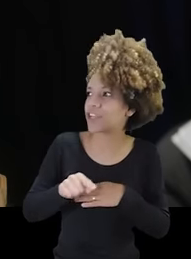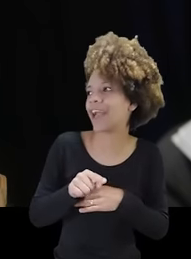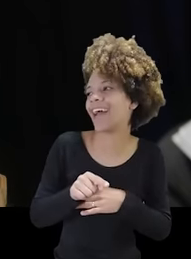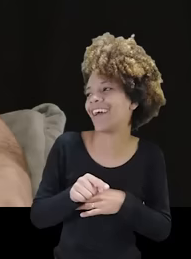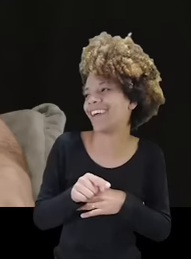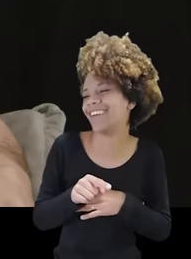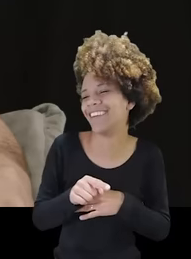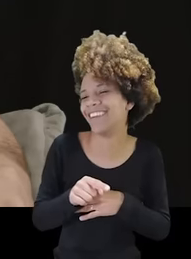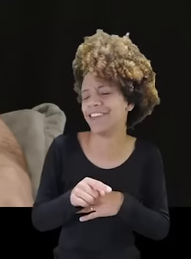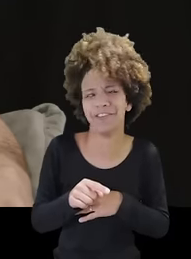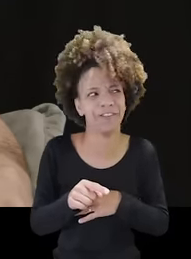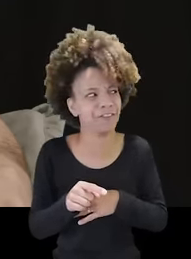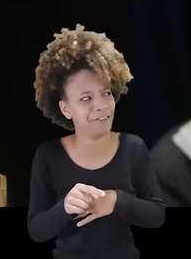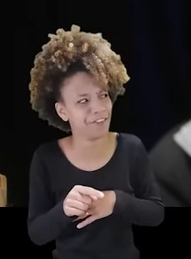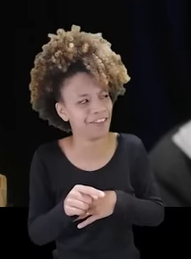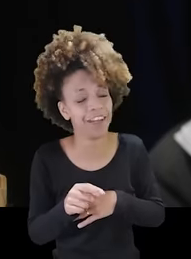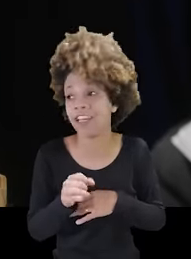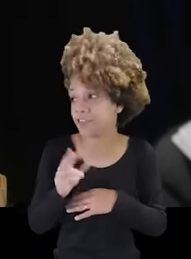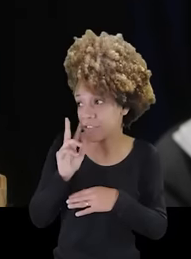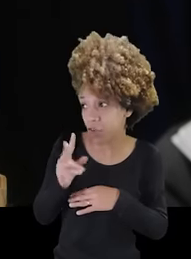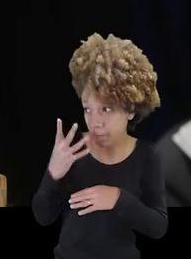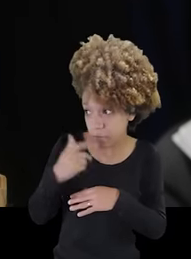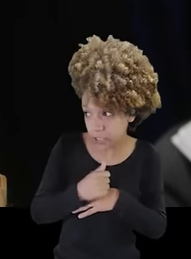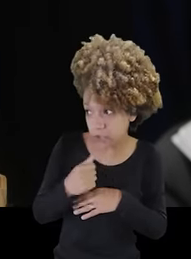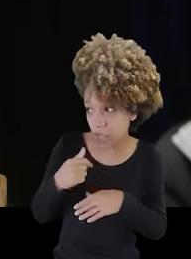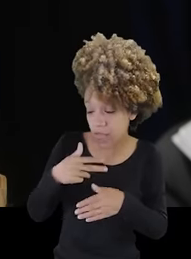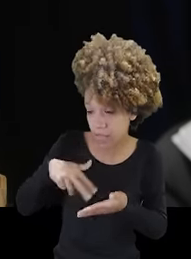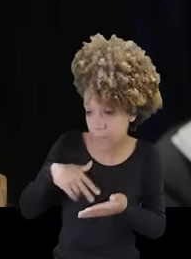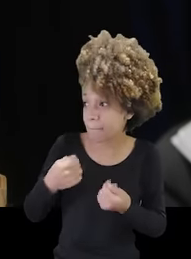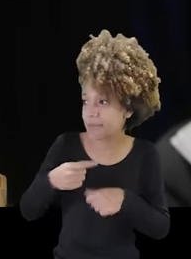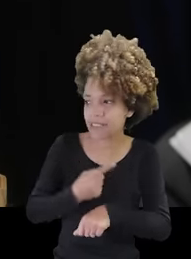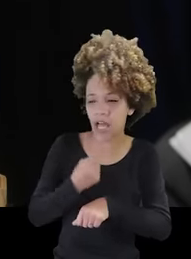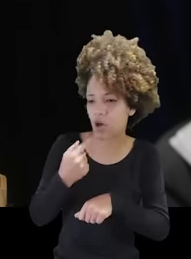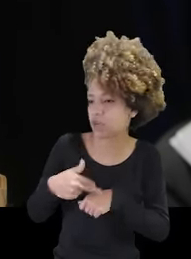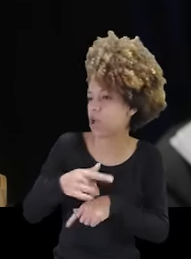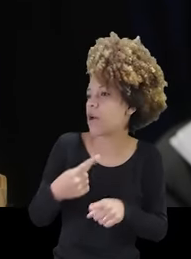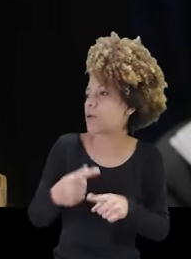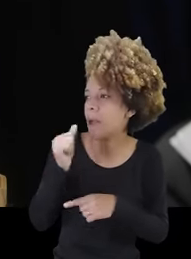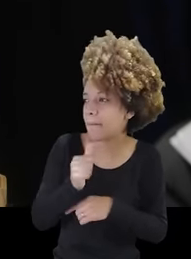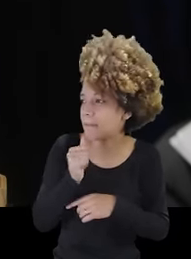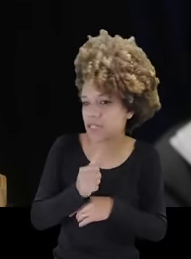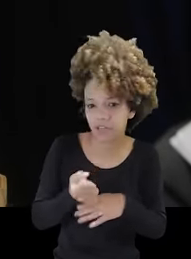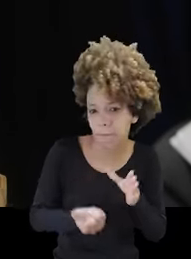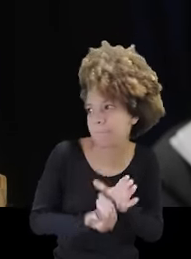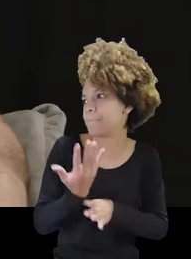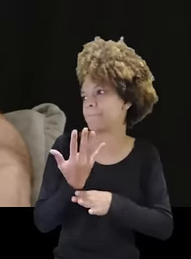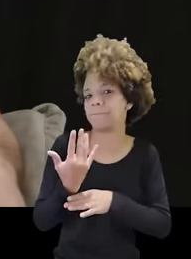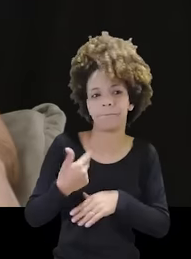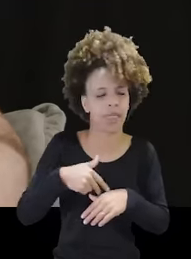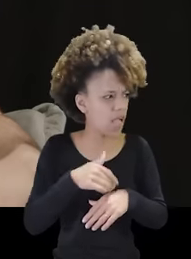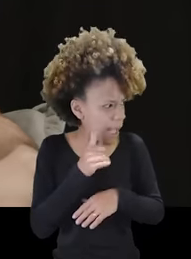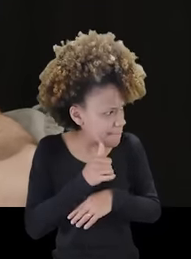chegar se você ver um cara bonito na balada você tem que ir lá falar com ele na hora que vai ver uma menina e já vai brotar uma menina